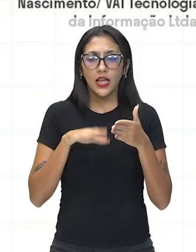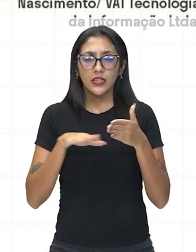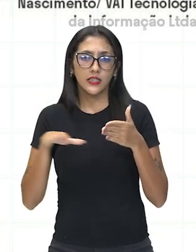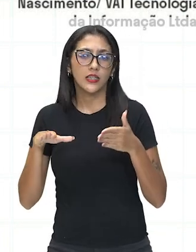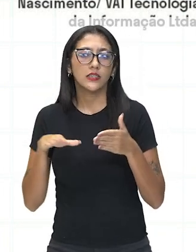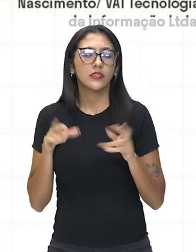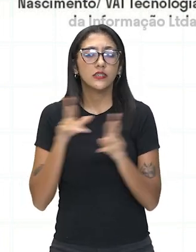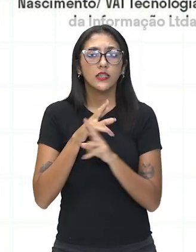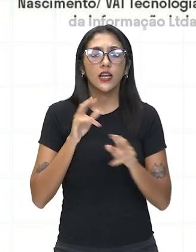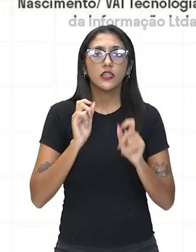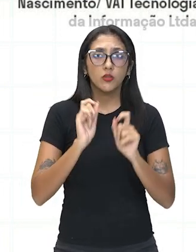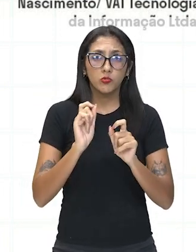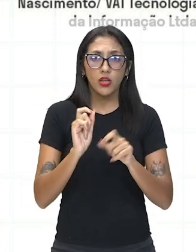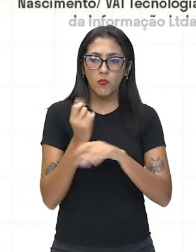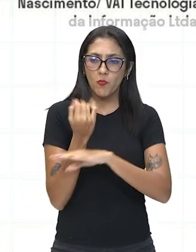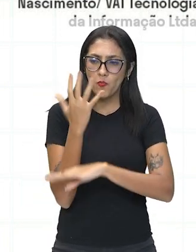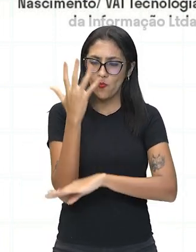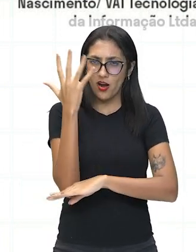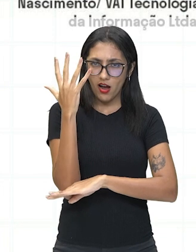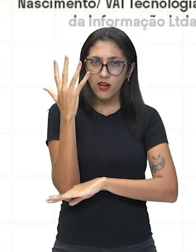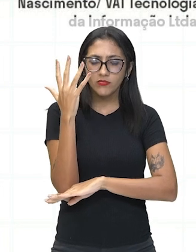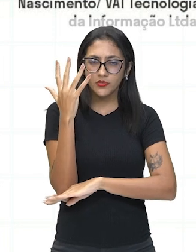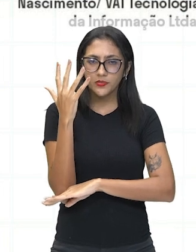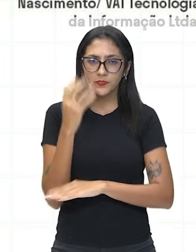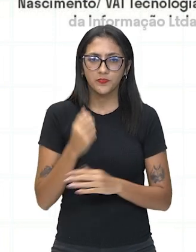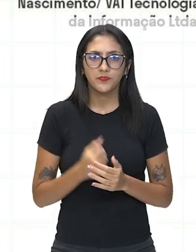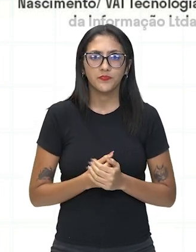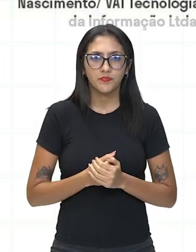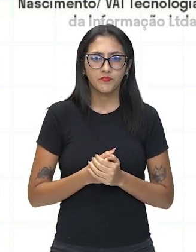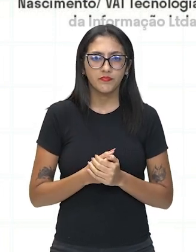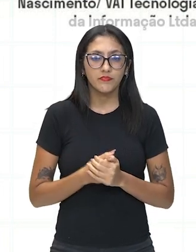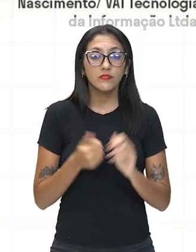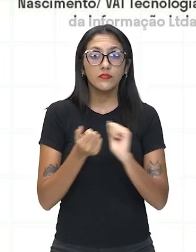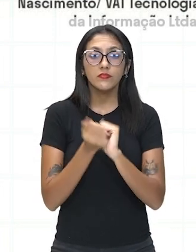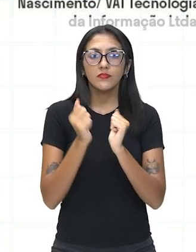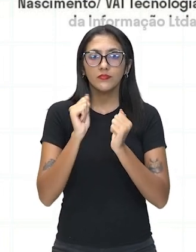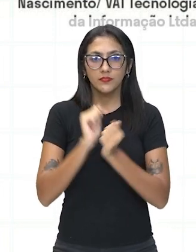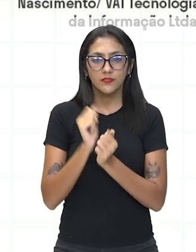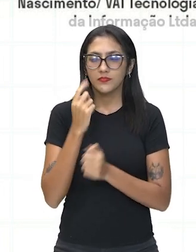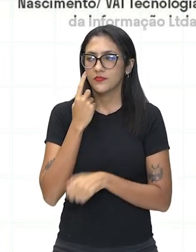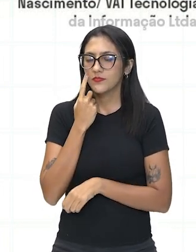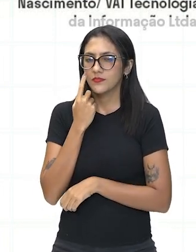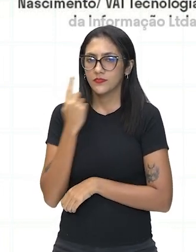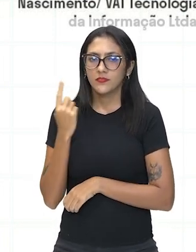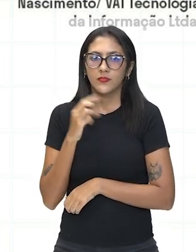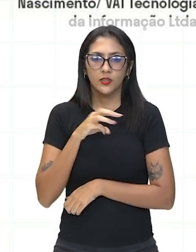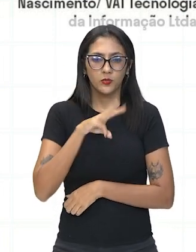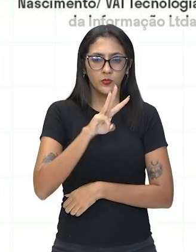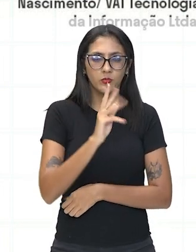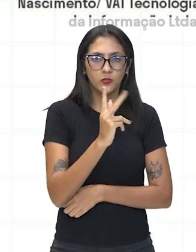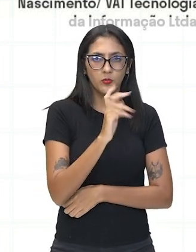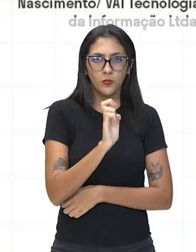ó, certo? Então, ela diz o seguinte, when, que significa quando.